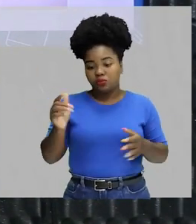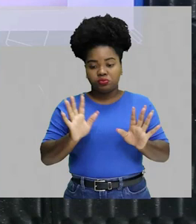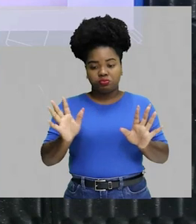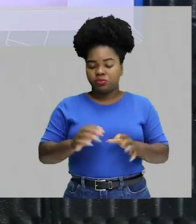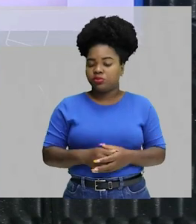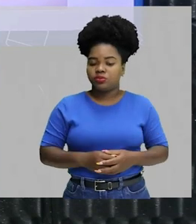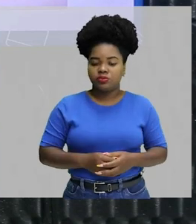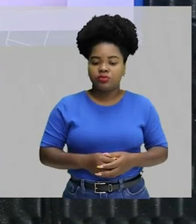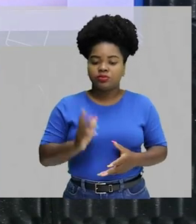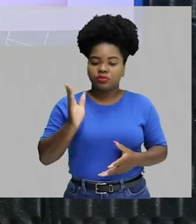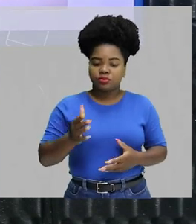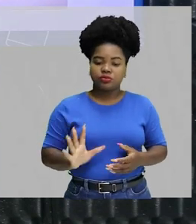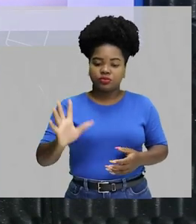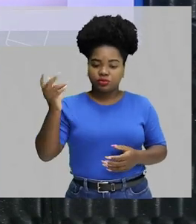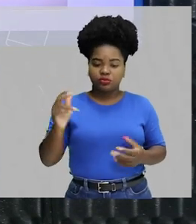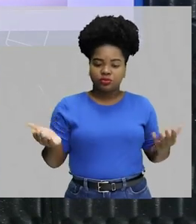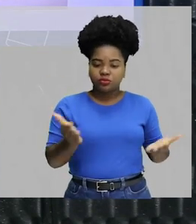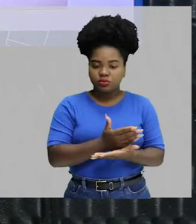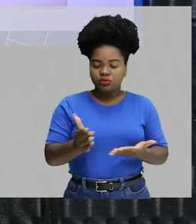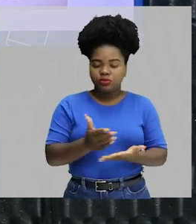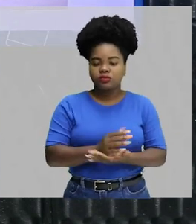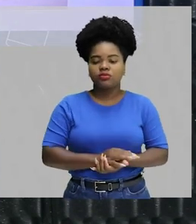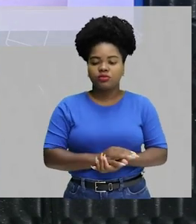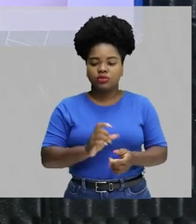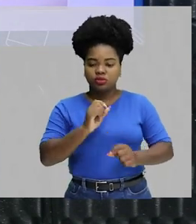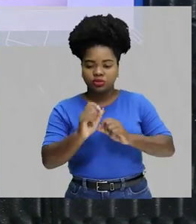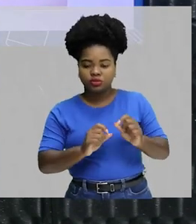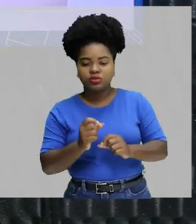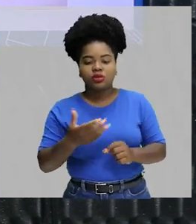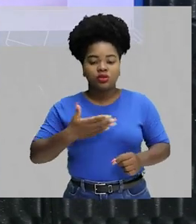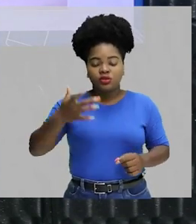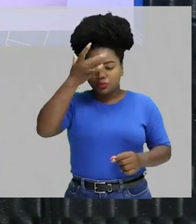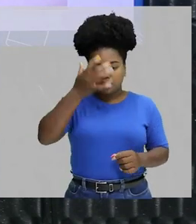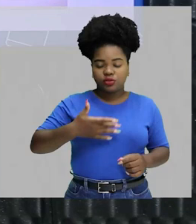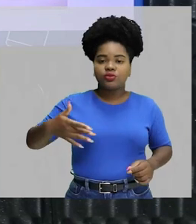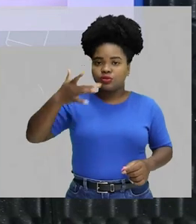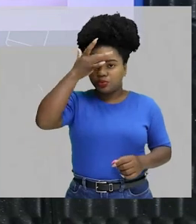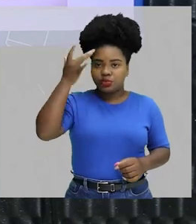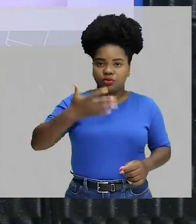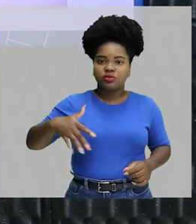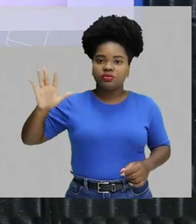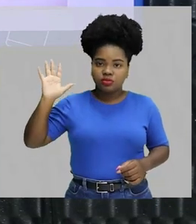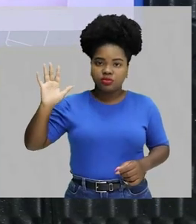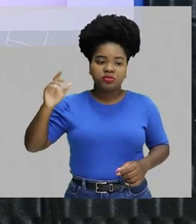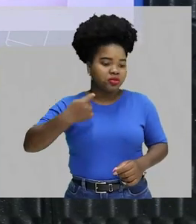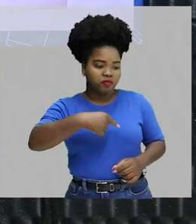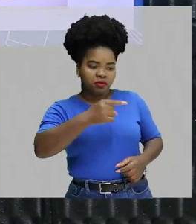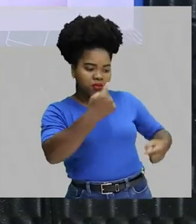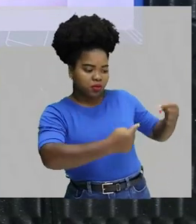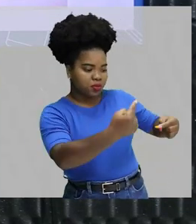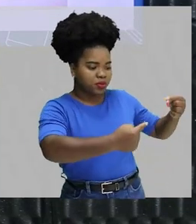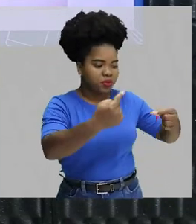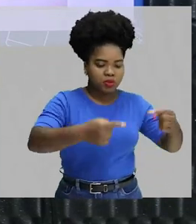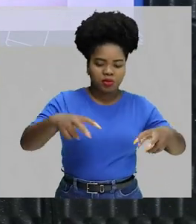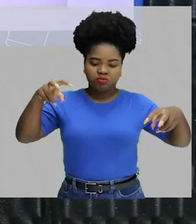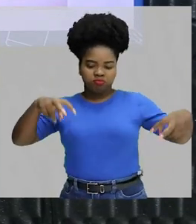viemos situações aí de candidato que não vai ao debate e é complicado porque quando você não vai ao debate a população não vai